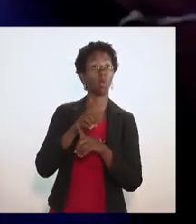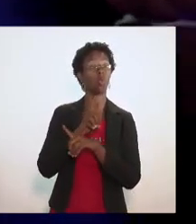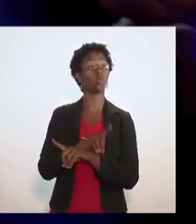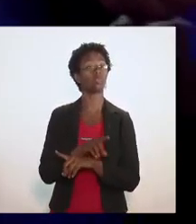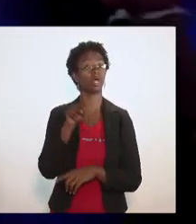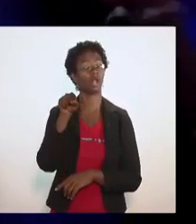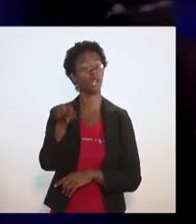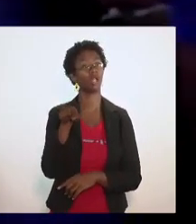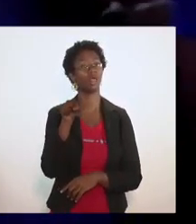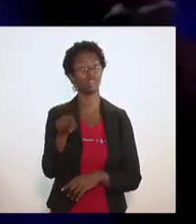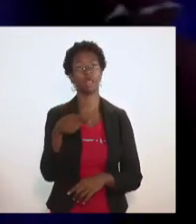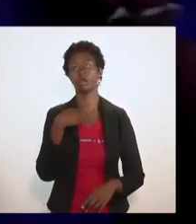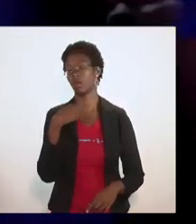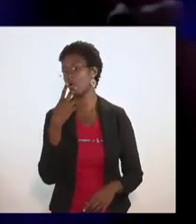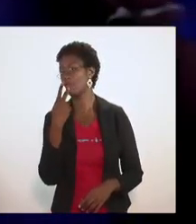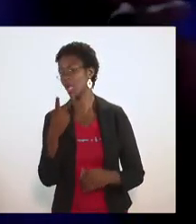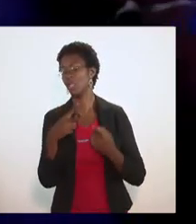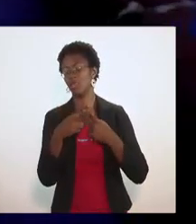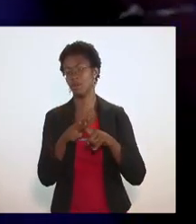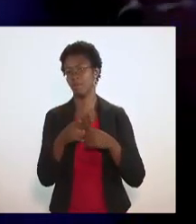eu estou terceiro, hein?